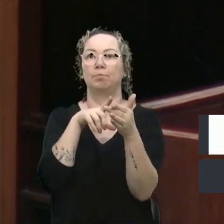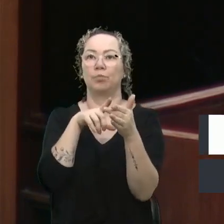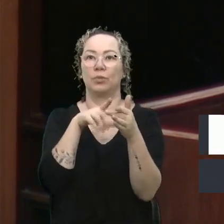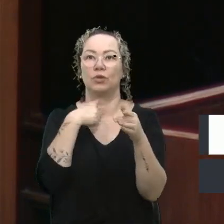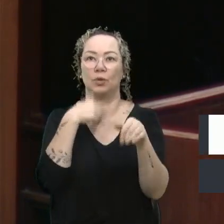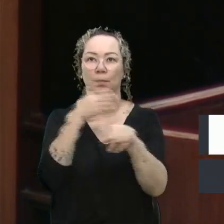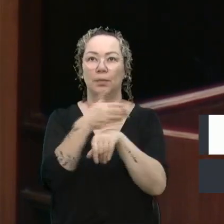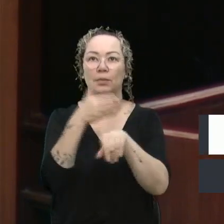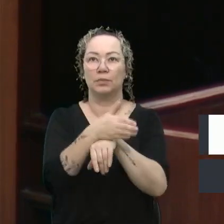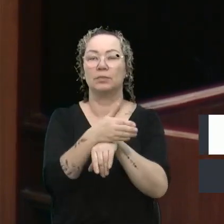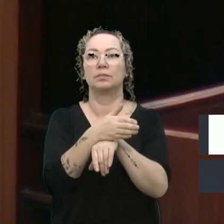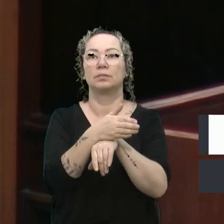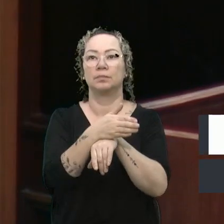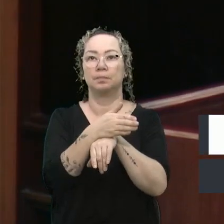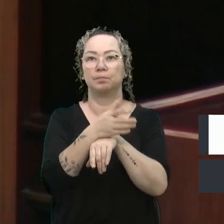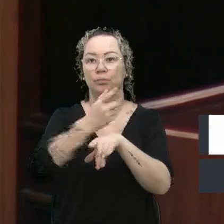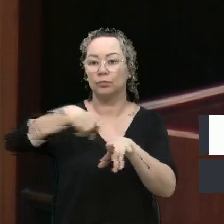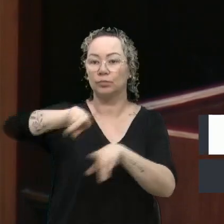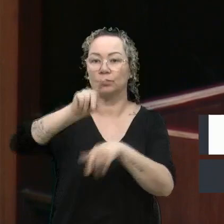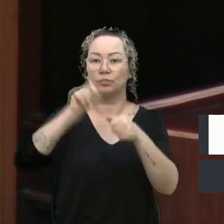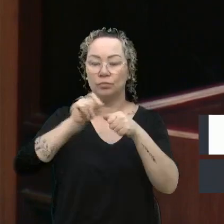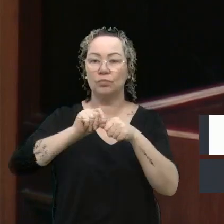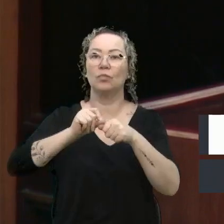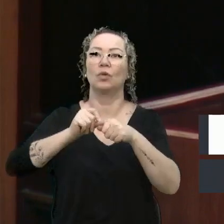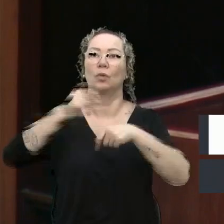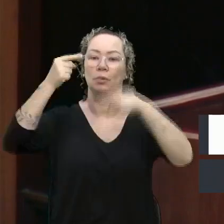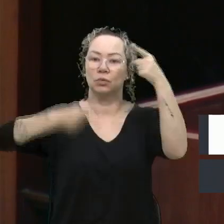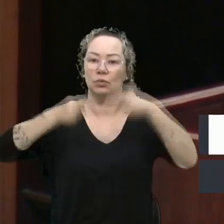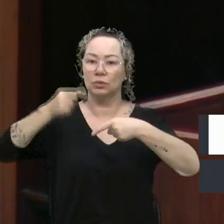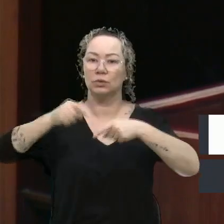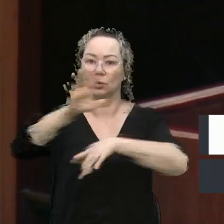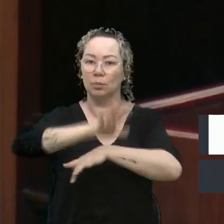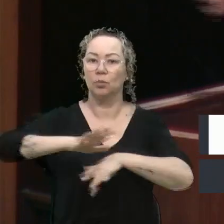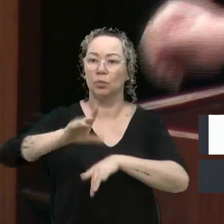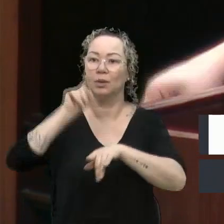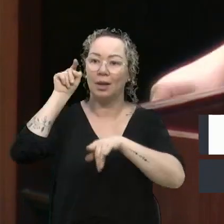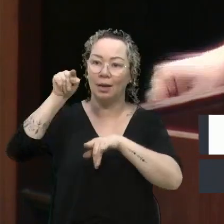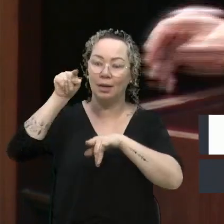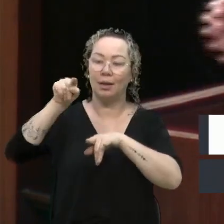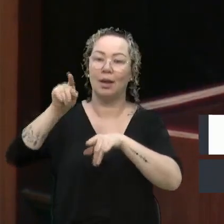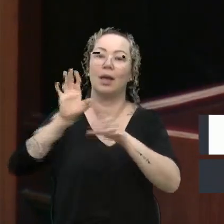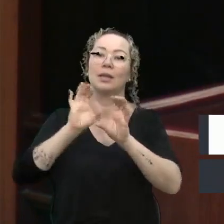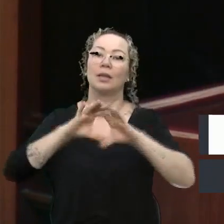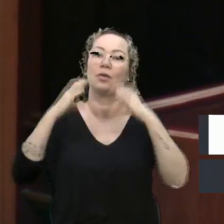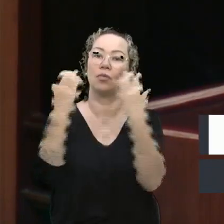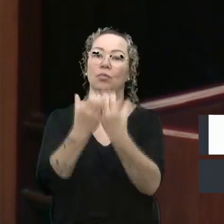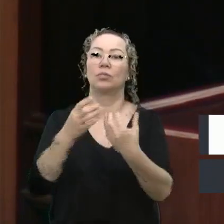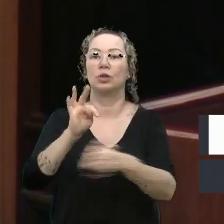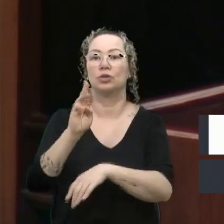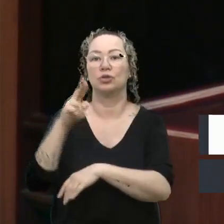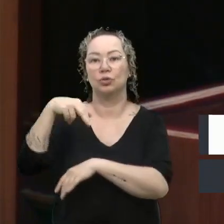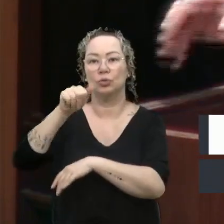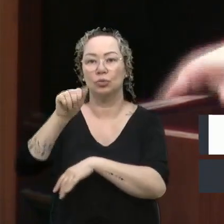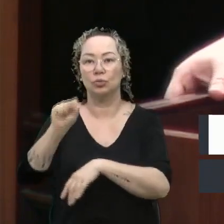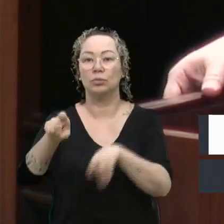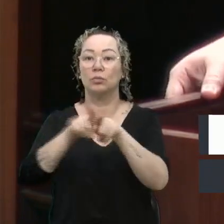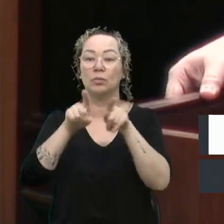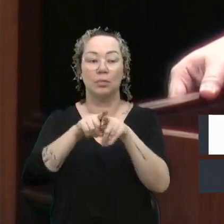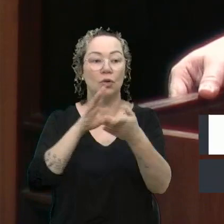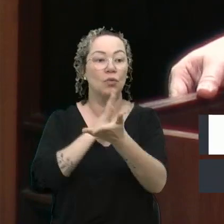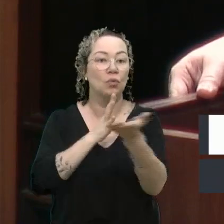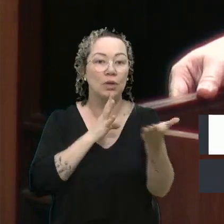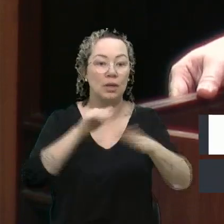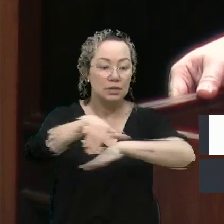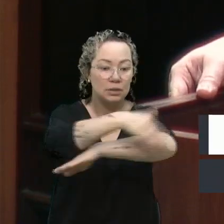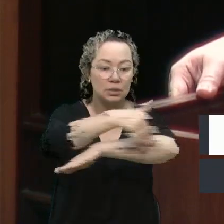sou membro, e a gente fazer uma audiência pública lá na comunidade de Tunas Altas e também conhecer o trajeto, porque nós